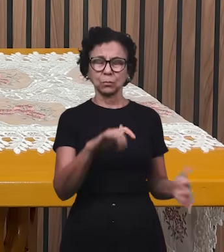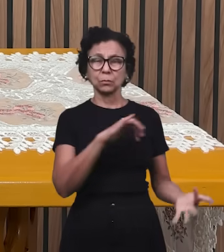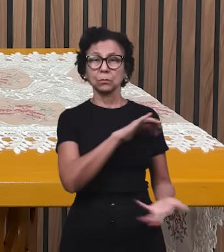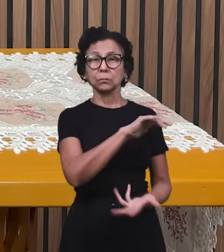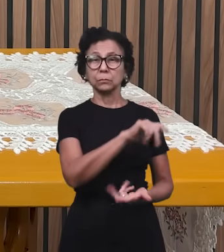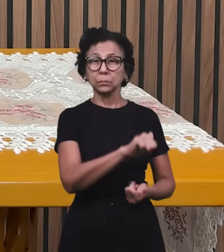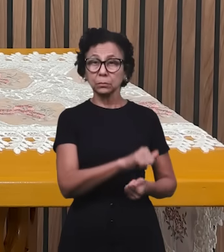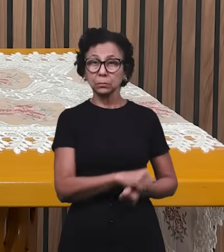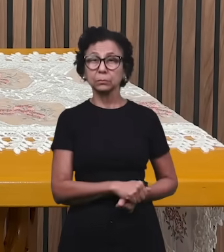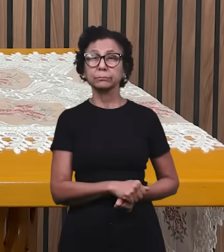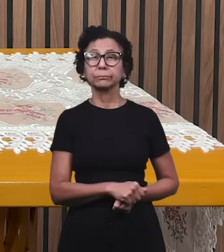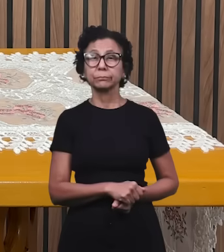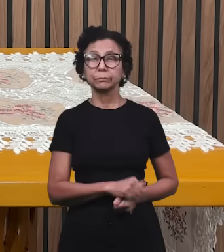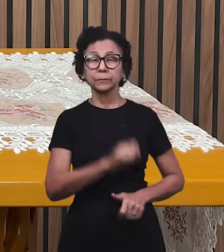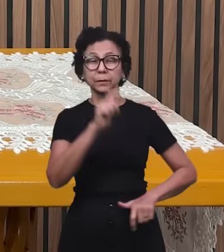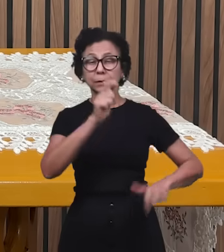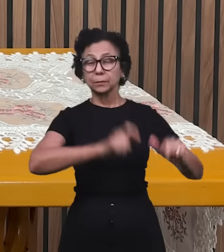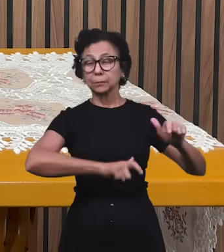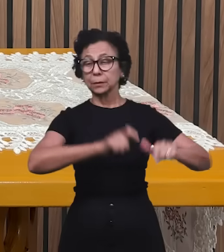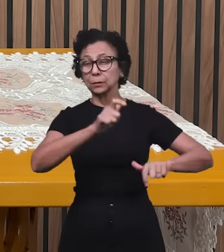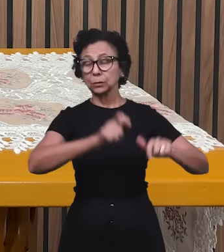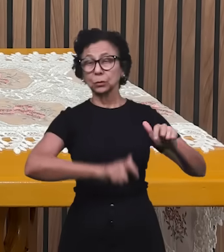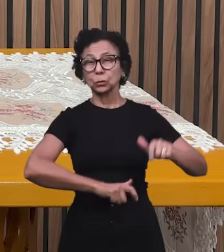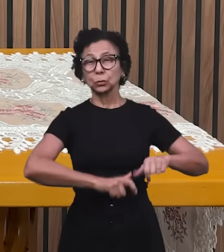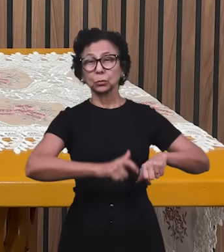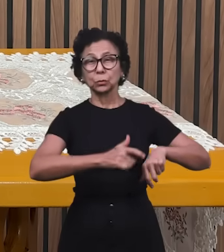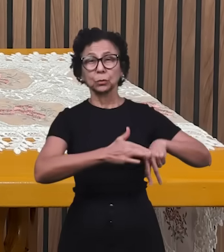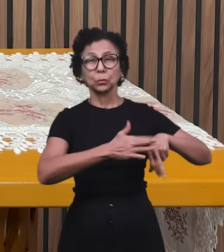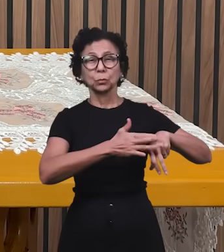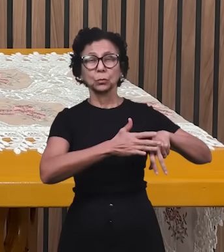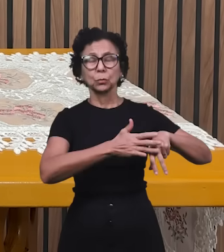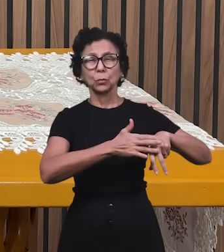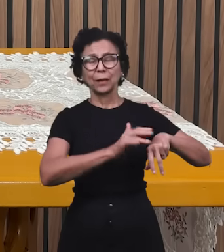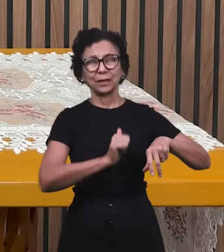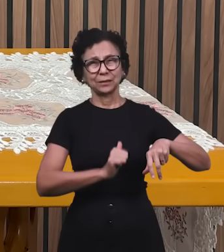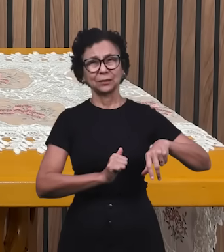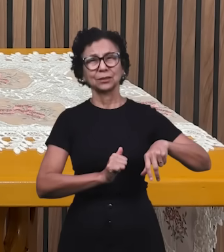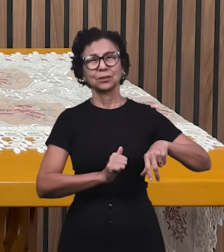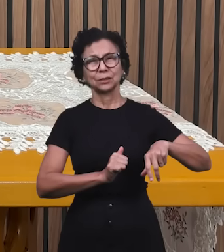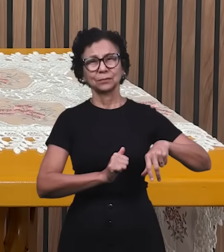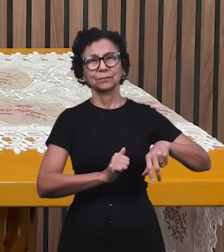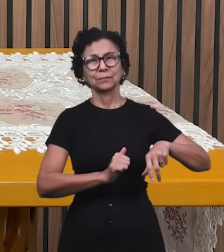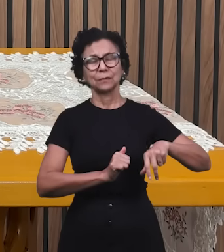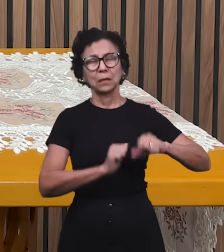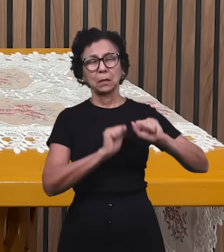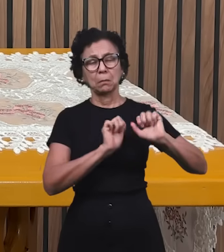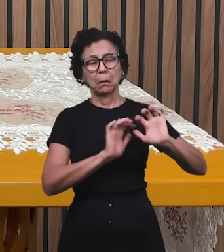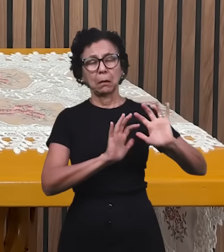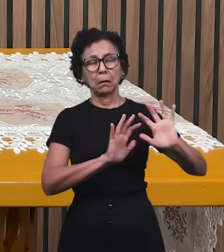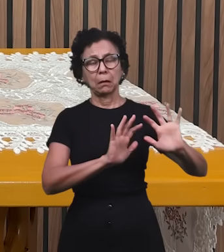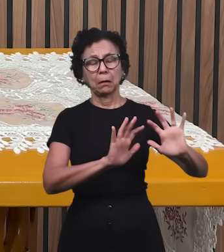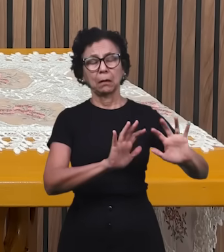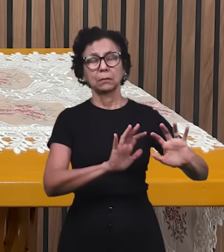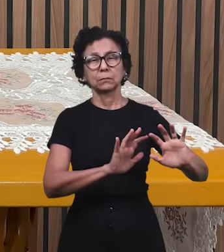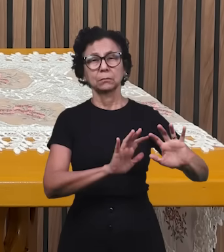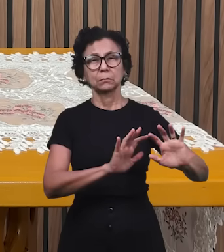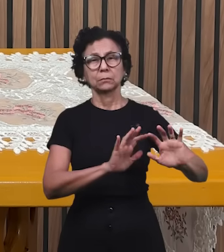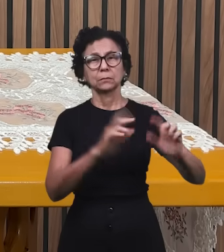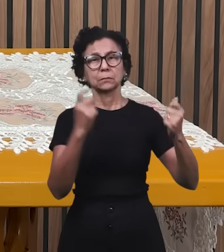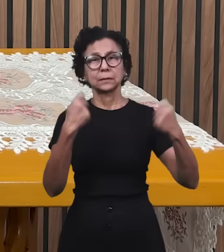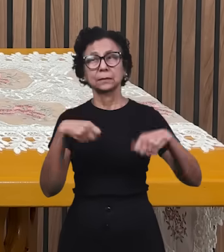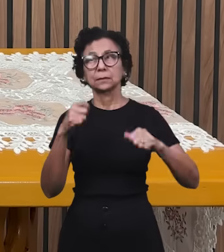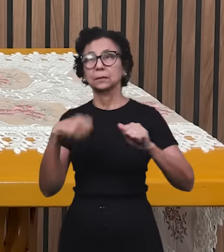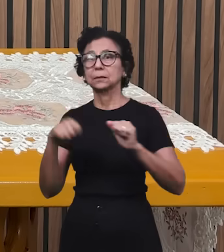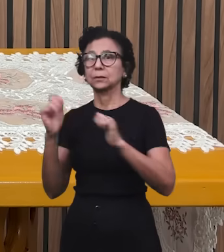multidão de enfermos, uma multidão doente, uma multidão que está precisando do